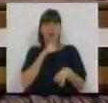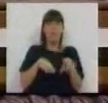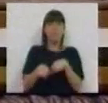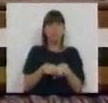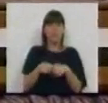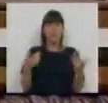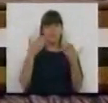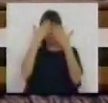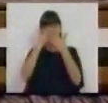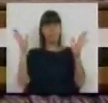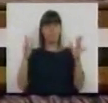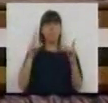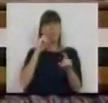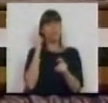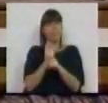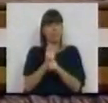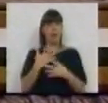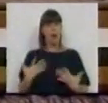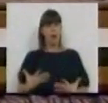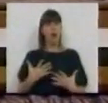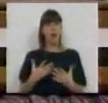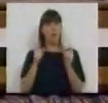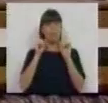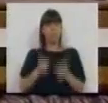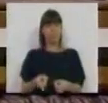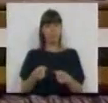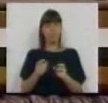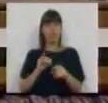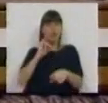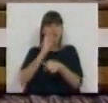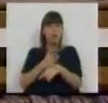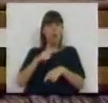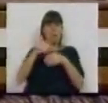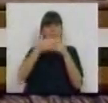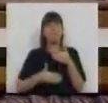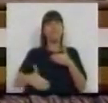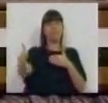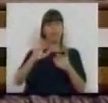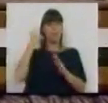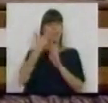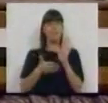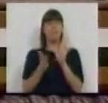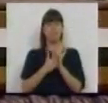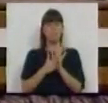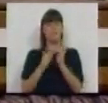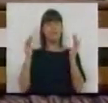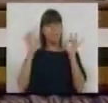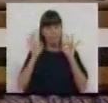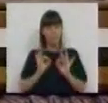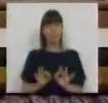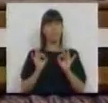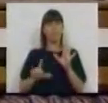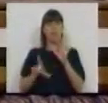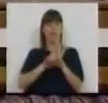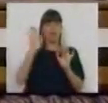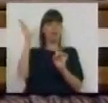política e que a democracia exige agora que se inicie um outro tempo, em que a Constituição seja mesmo a